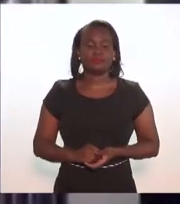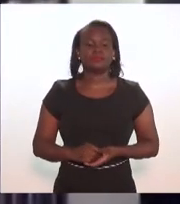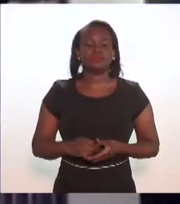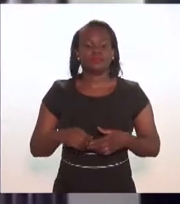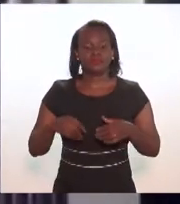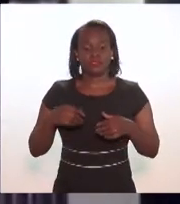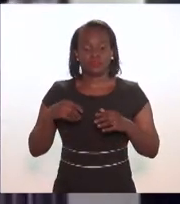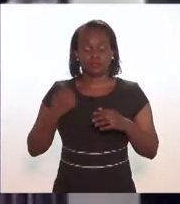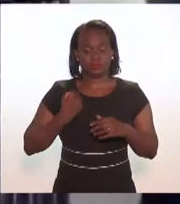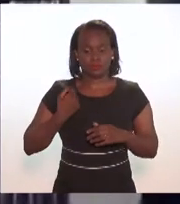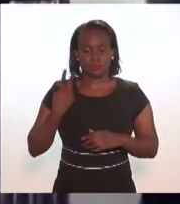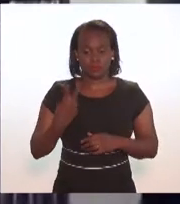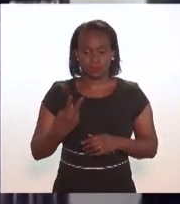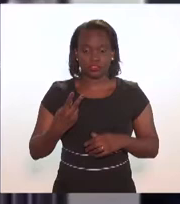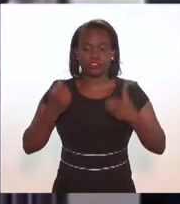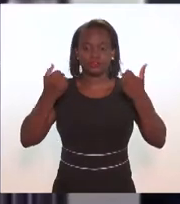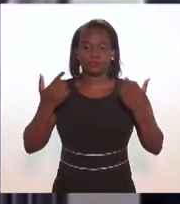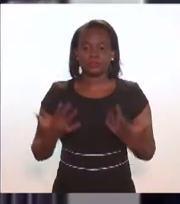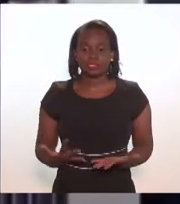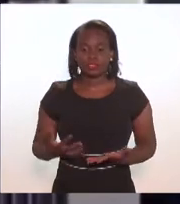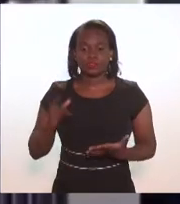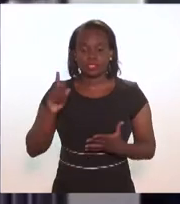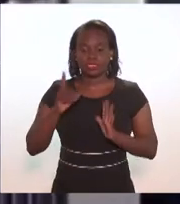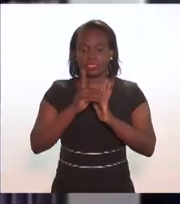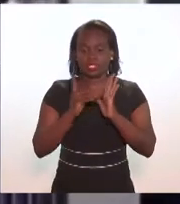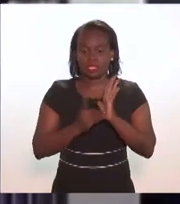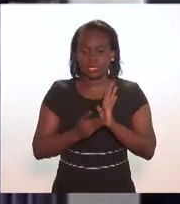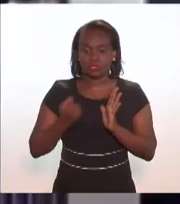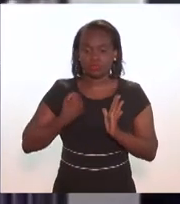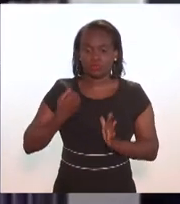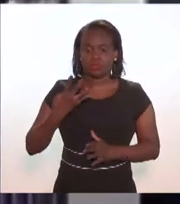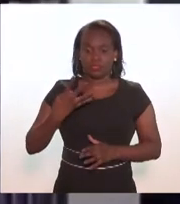Inciso 2, discutir sobre o decreto número